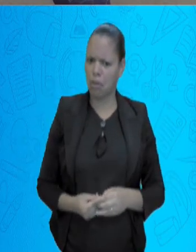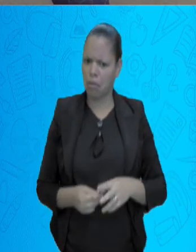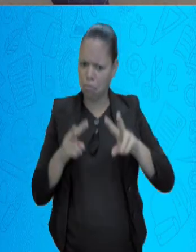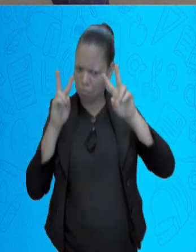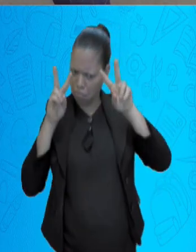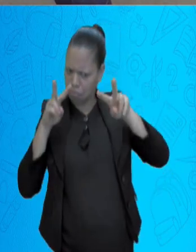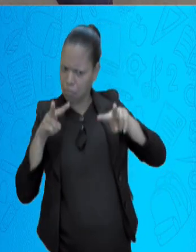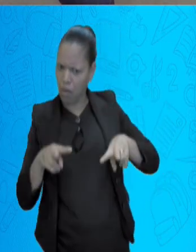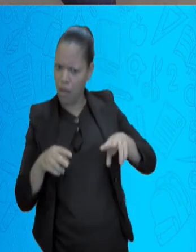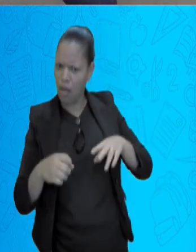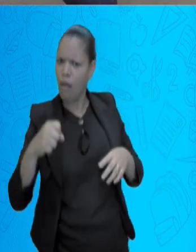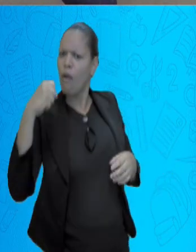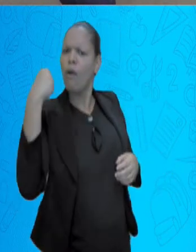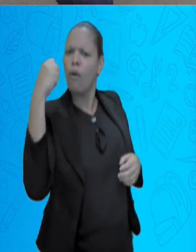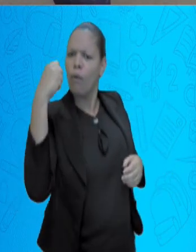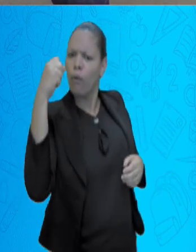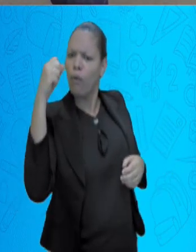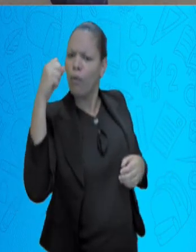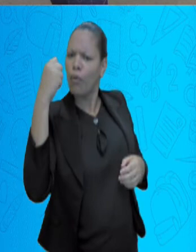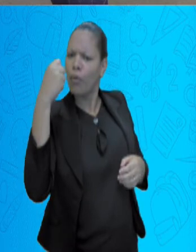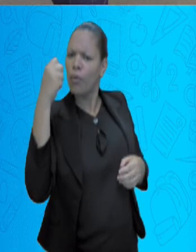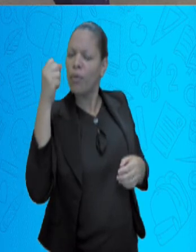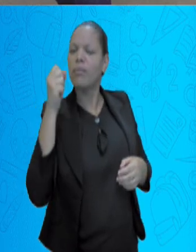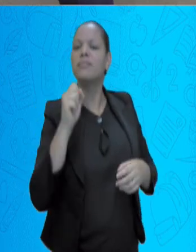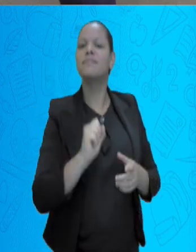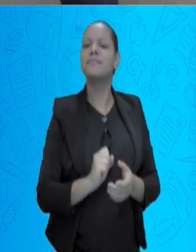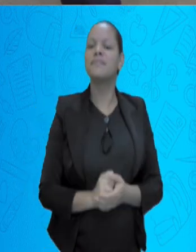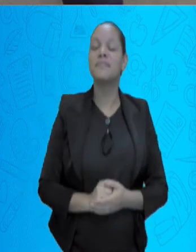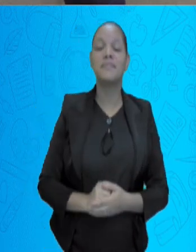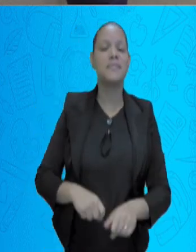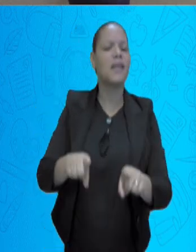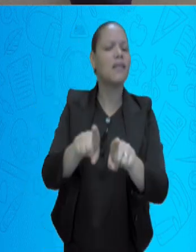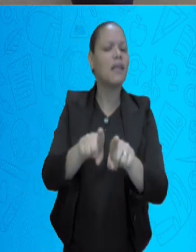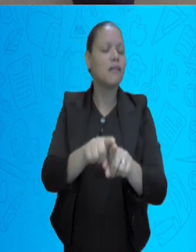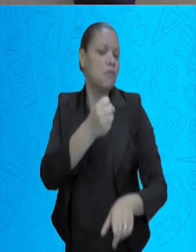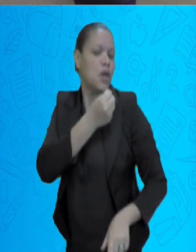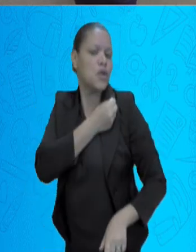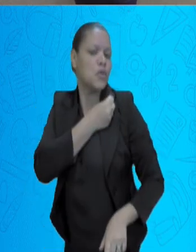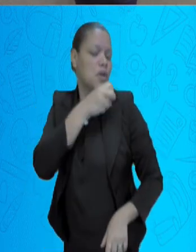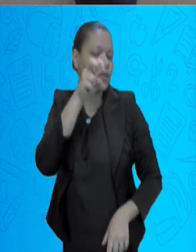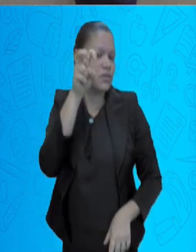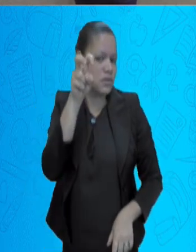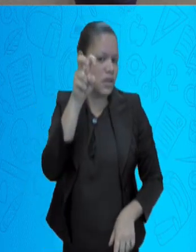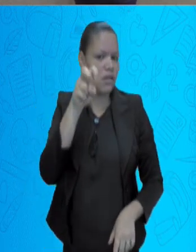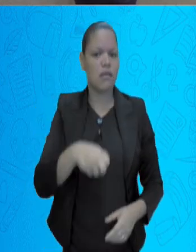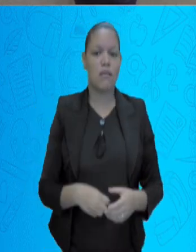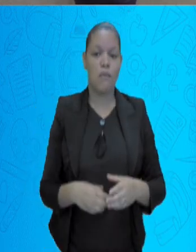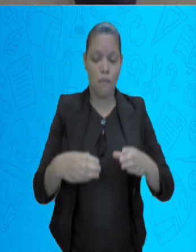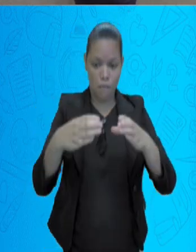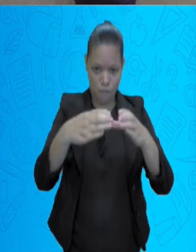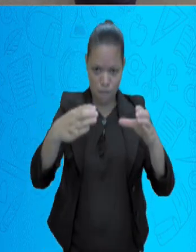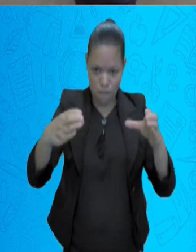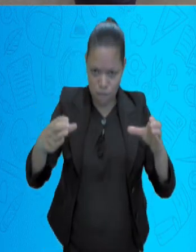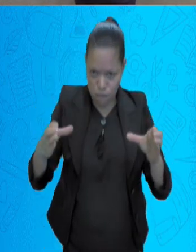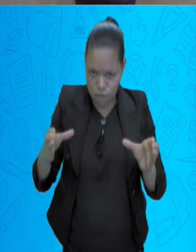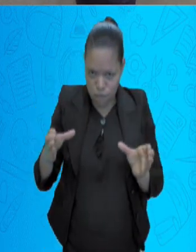lá. Número 5, o tambor. O tambor todo mundo